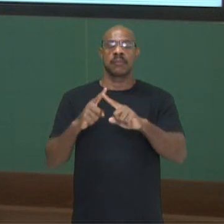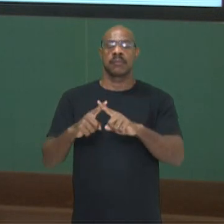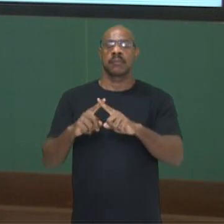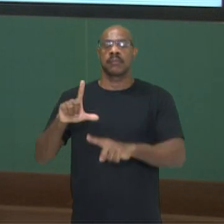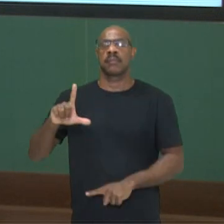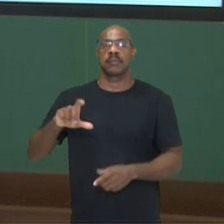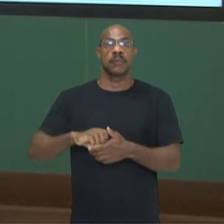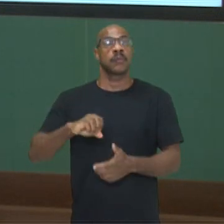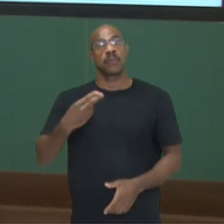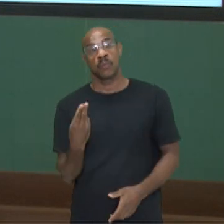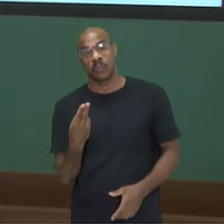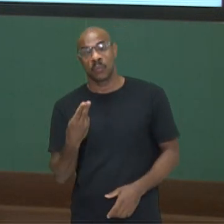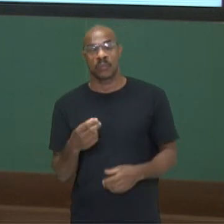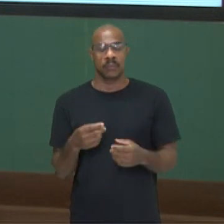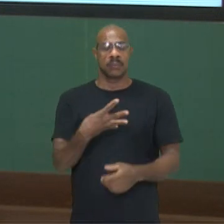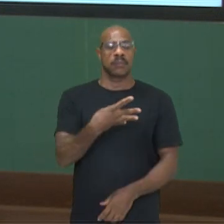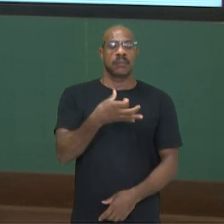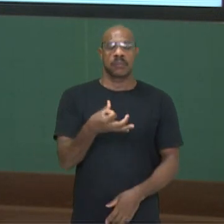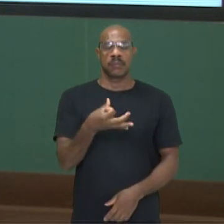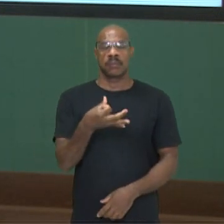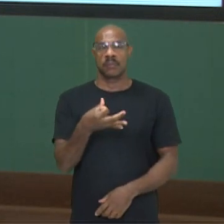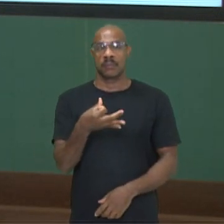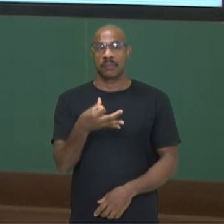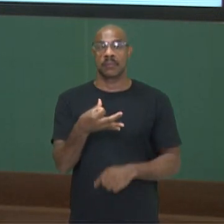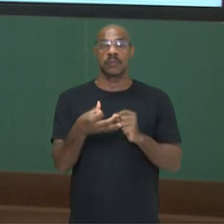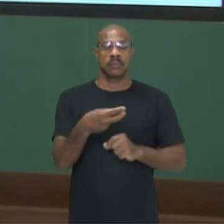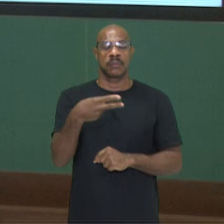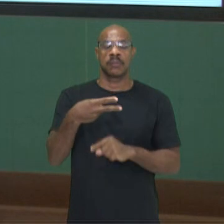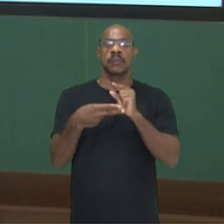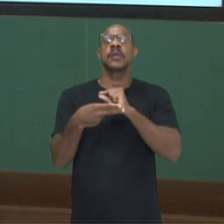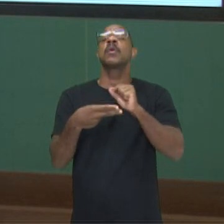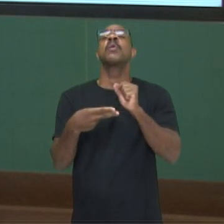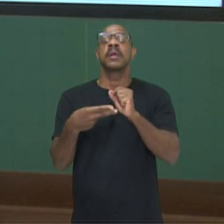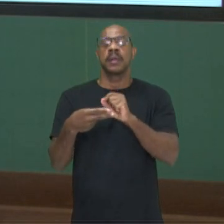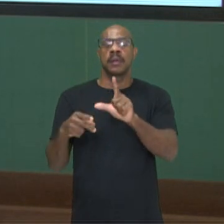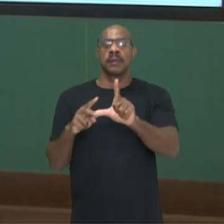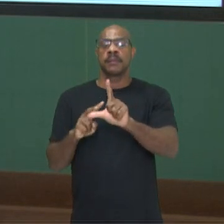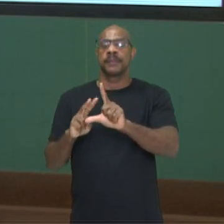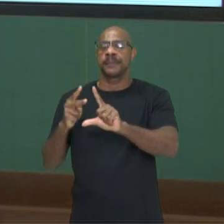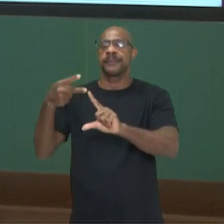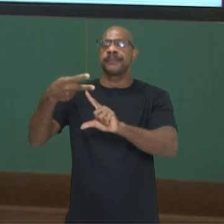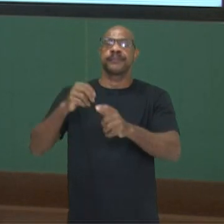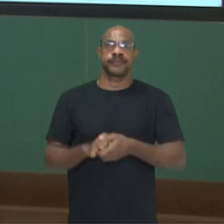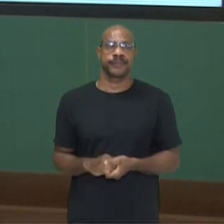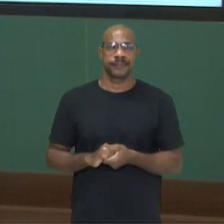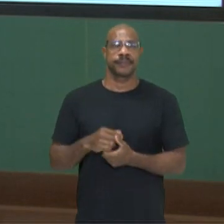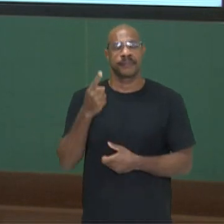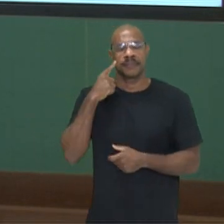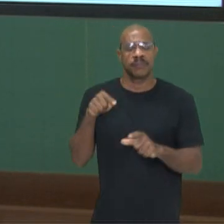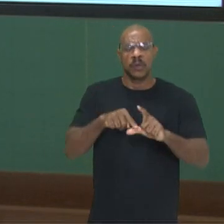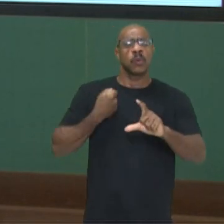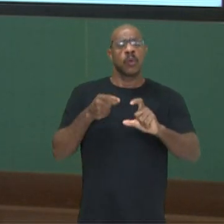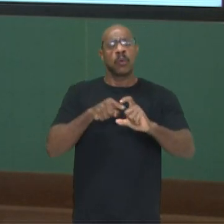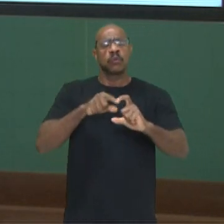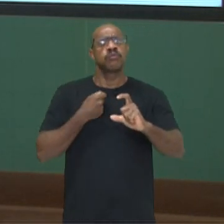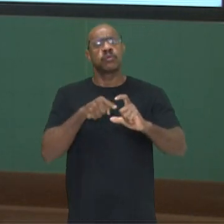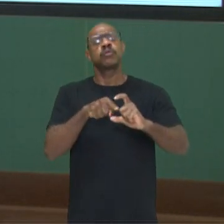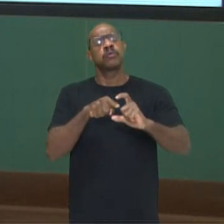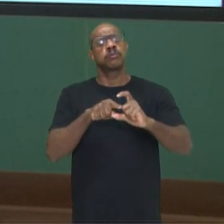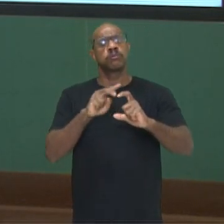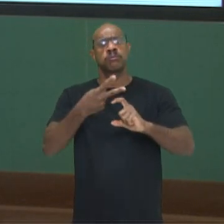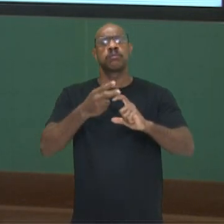igual a lado ao quadrado. Então, eu vou pensar qual é o número que multiplicado por ele mesmo nos dá